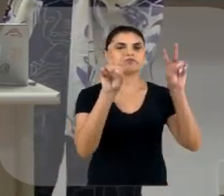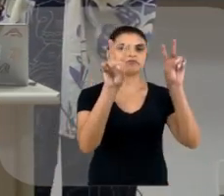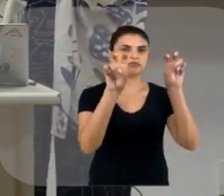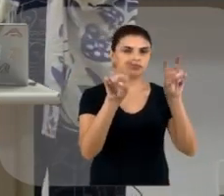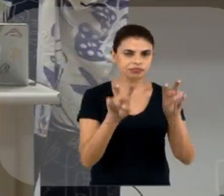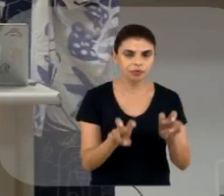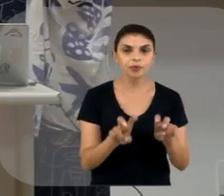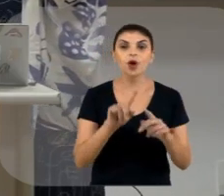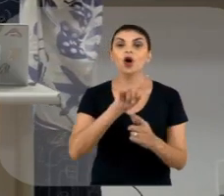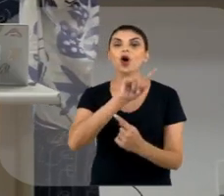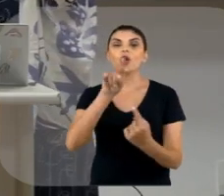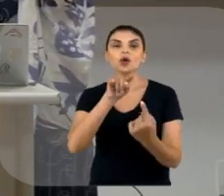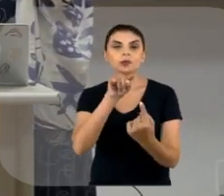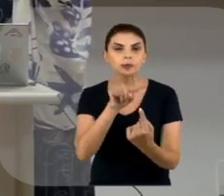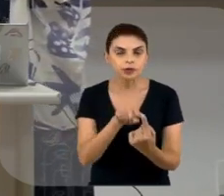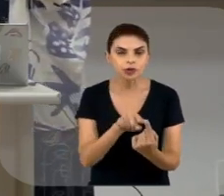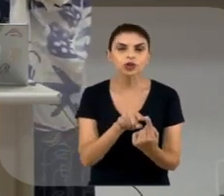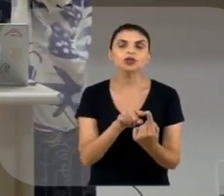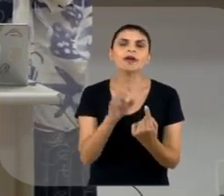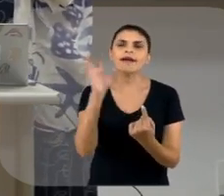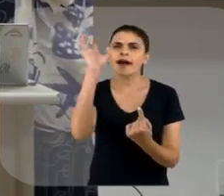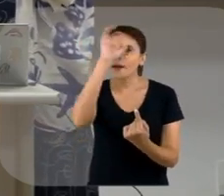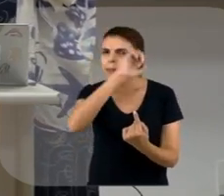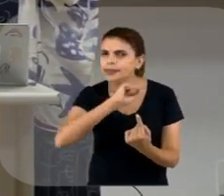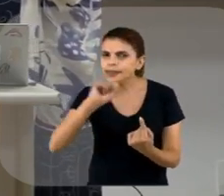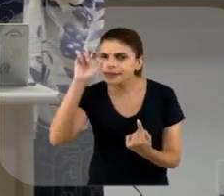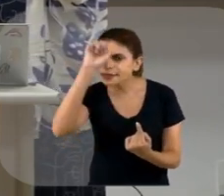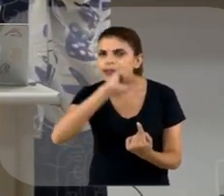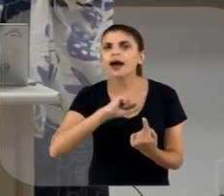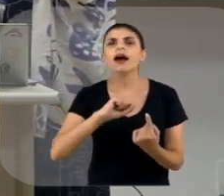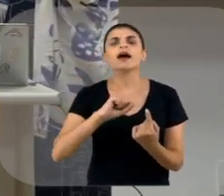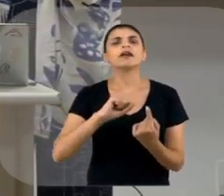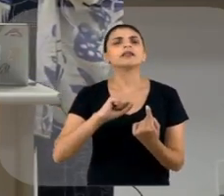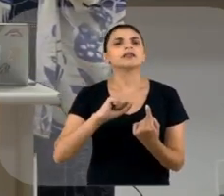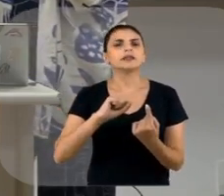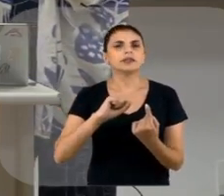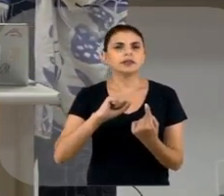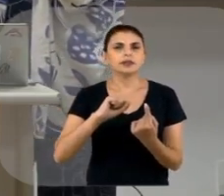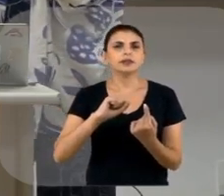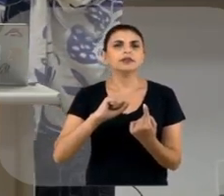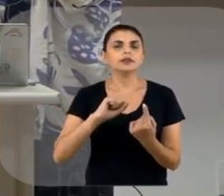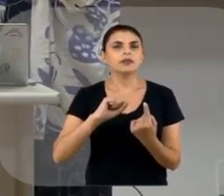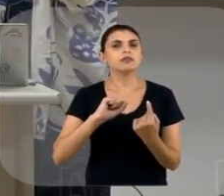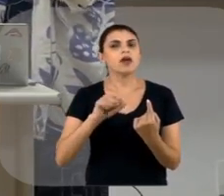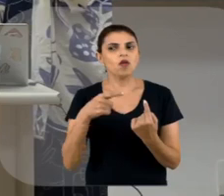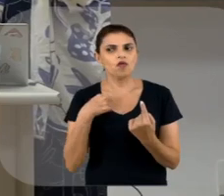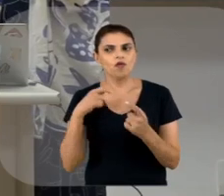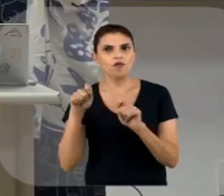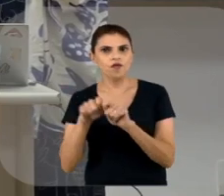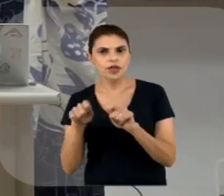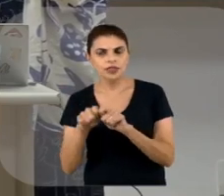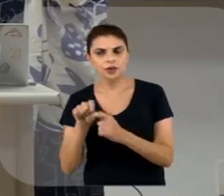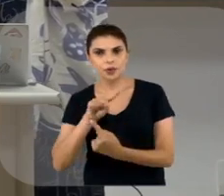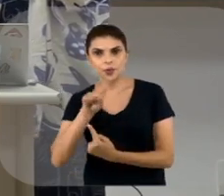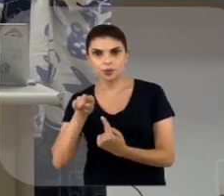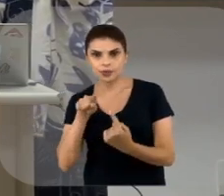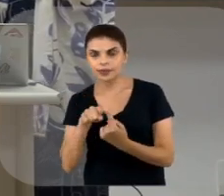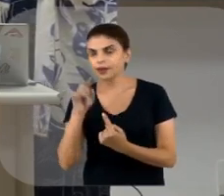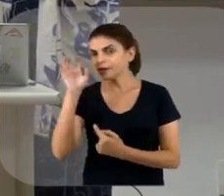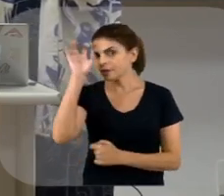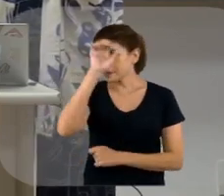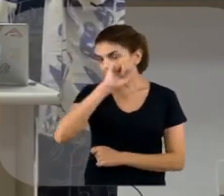né, os objetivos de aprendizagem, e aí quando a gente fala, eu ainda vou passar por isso, mas os